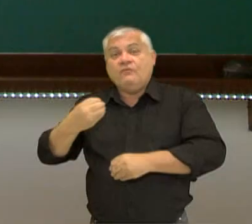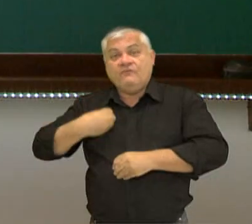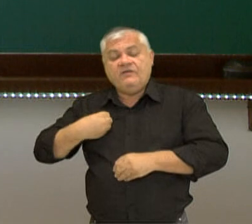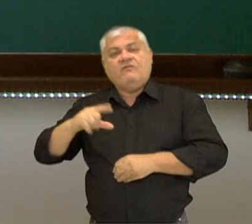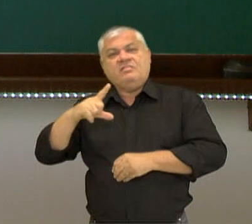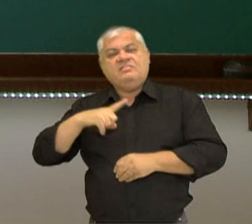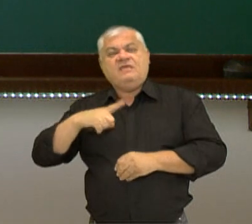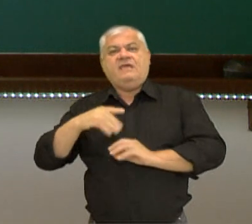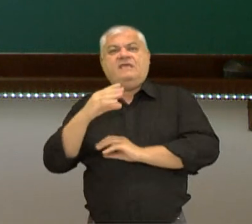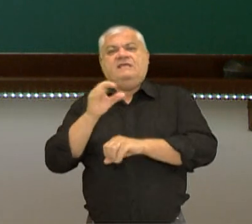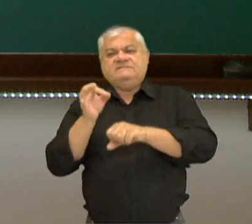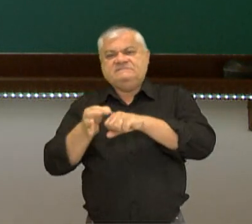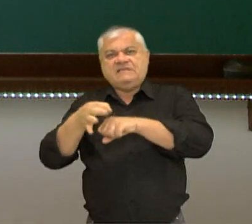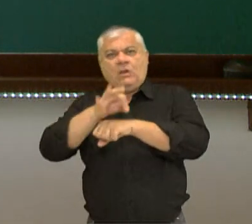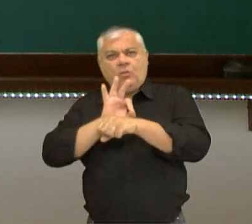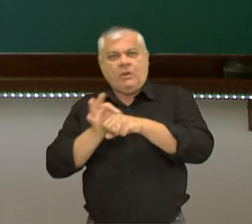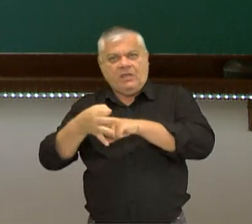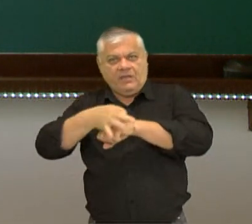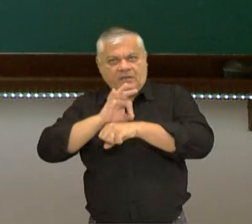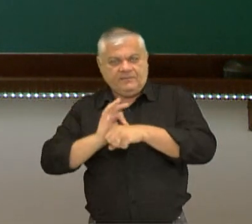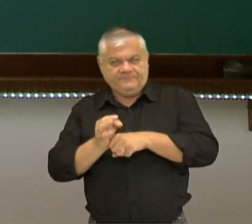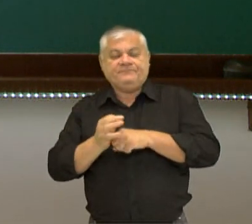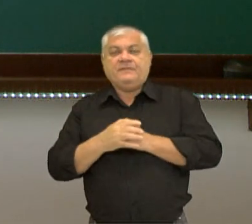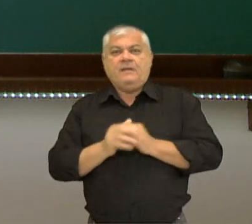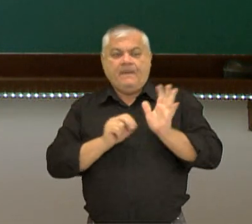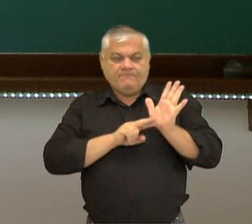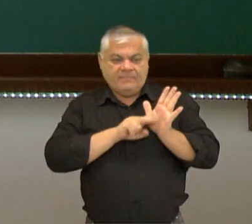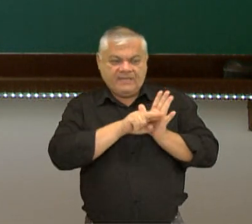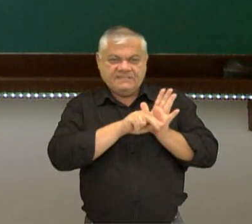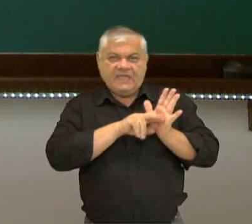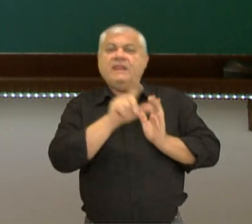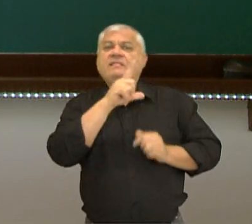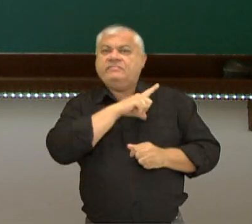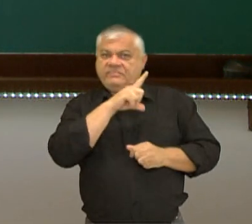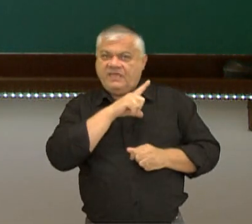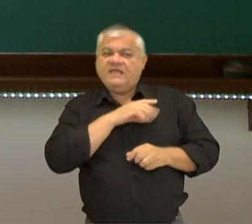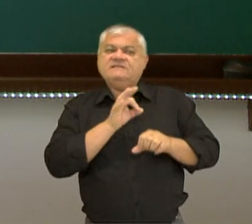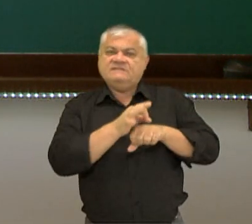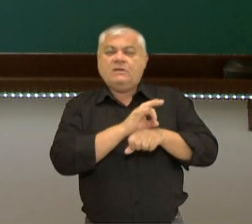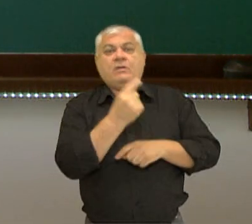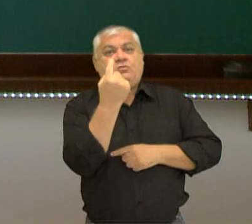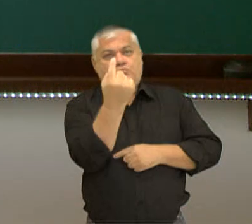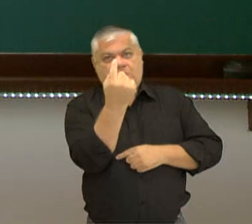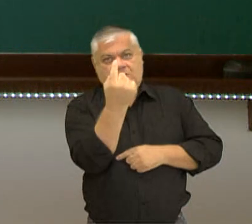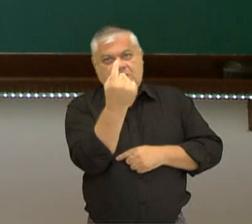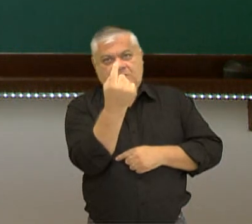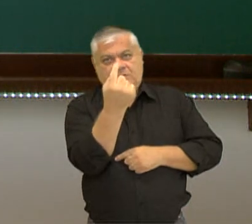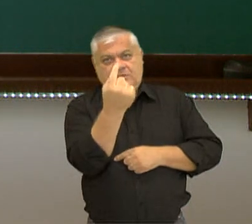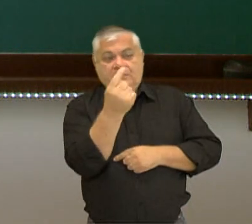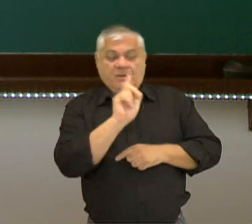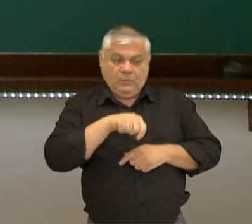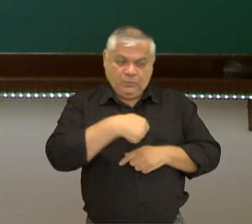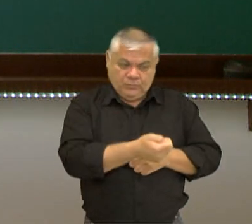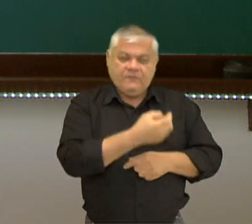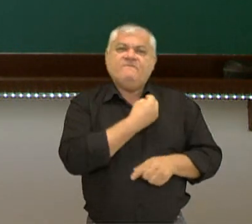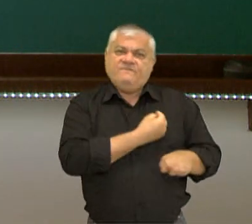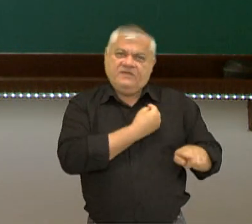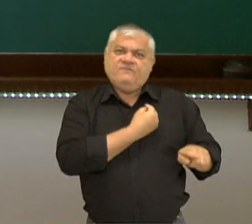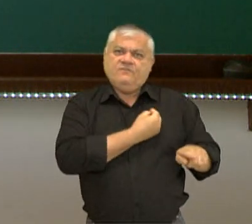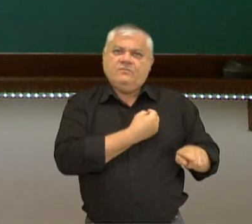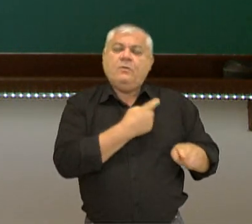formado por célula. Uma bactéria, por exemplo, né? Ela é unicelular, tem uma só célula, mas isso faz dela um